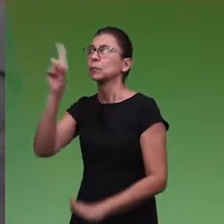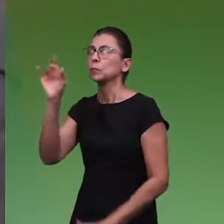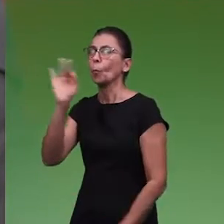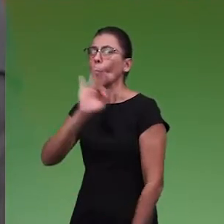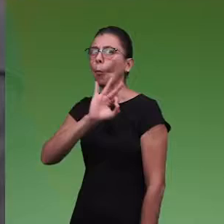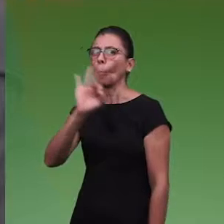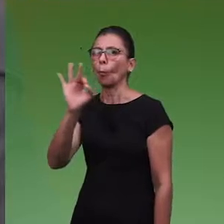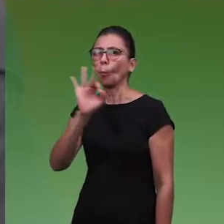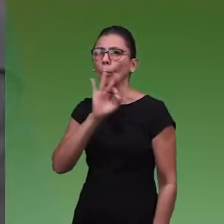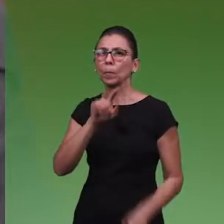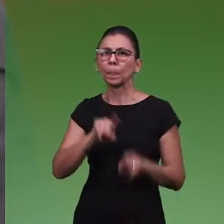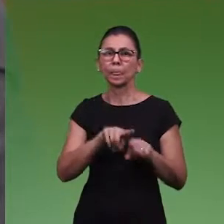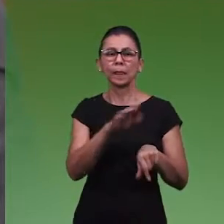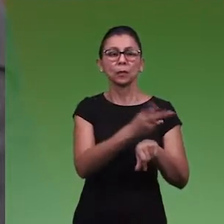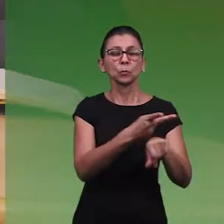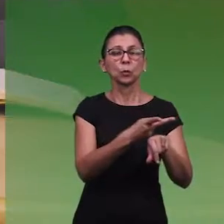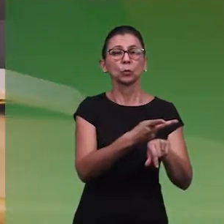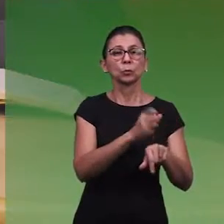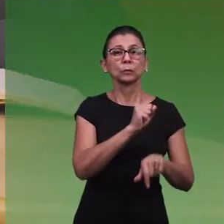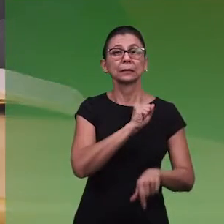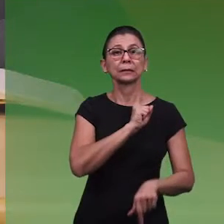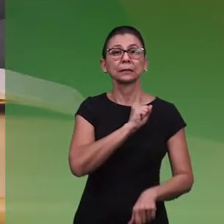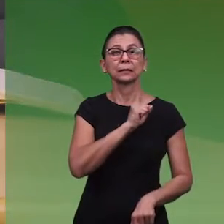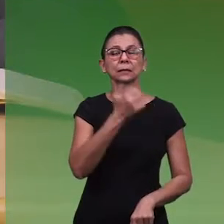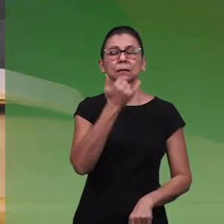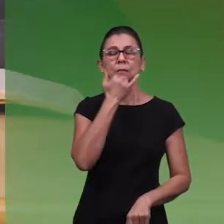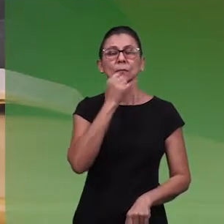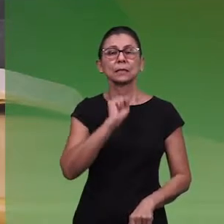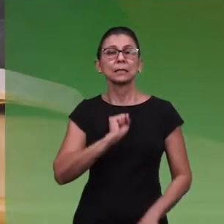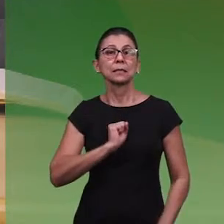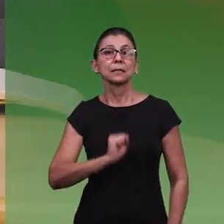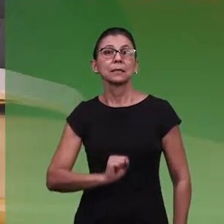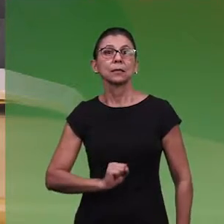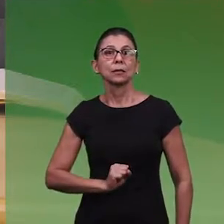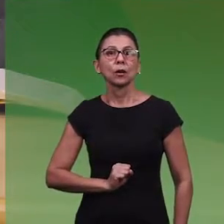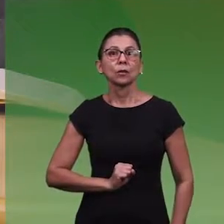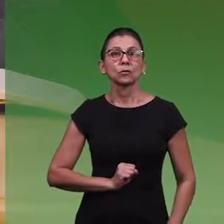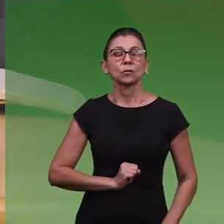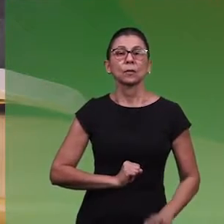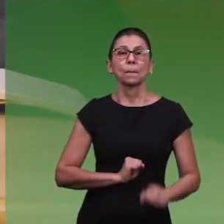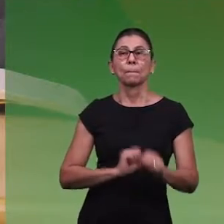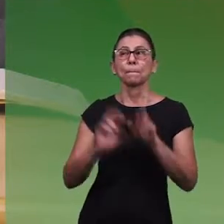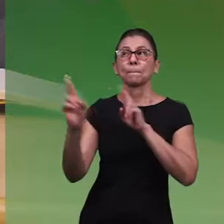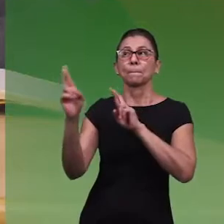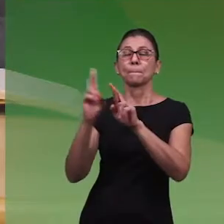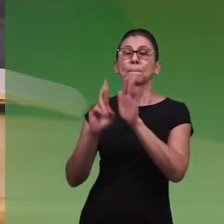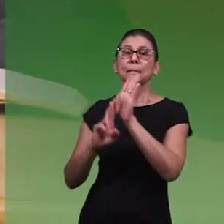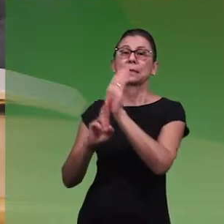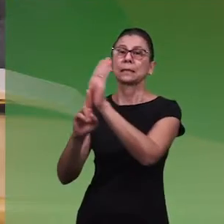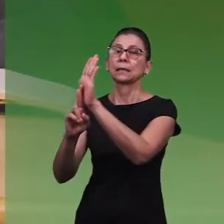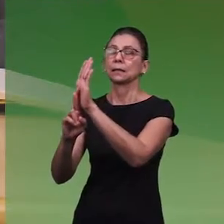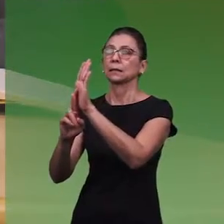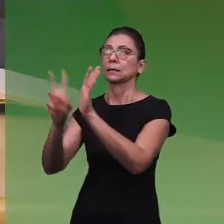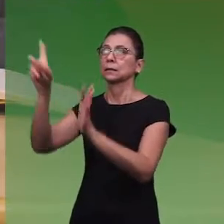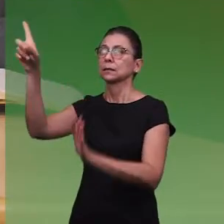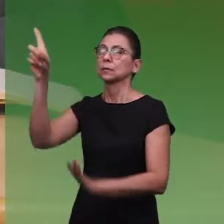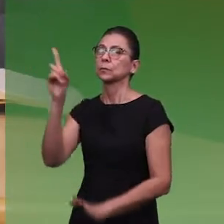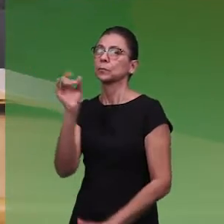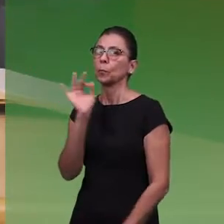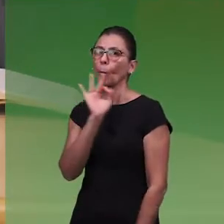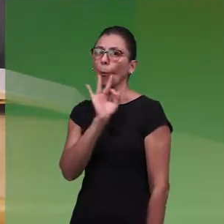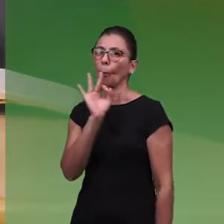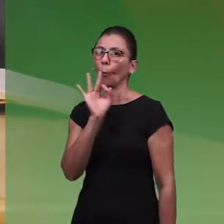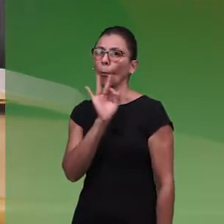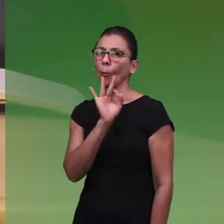não falou. O Senhor não falava mais com ele, devido à desobediência, ao desvio dele.